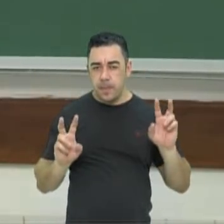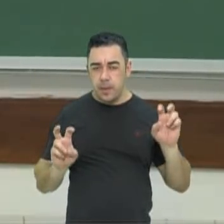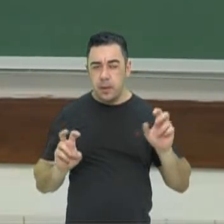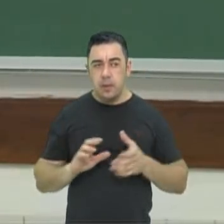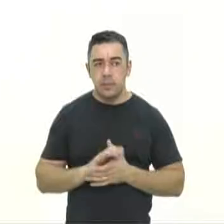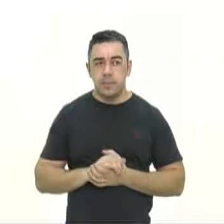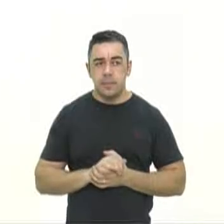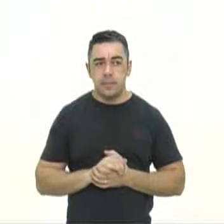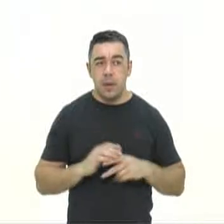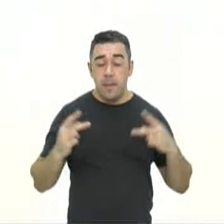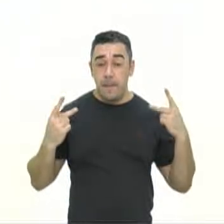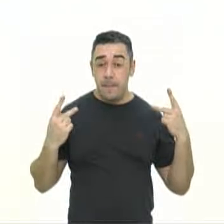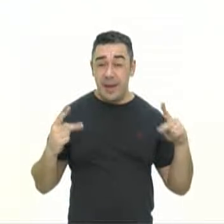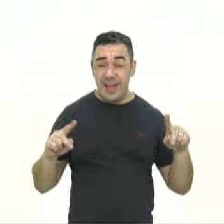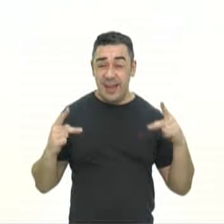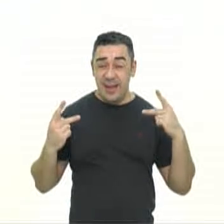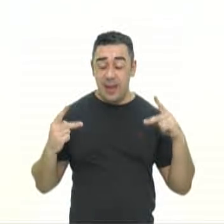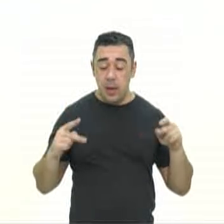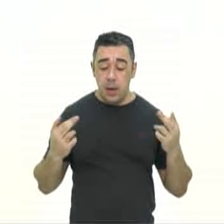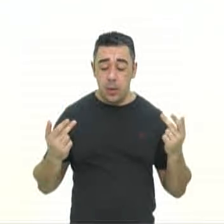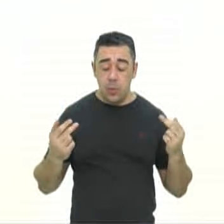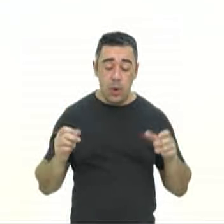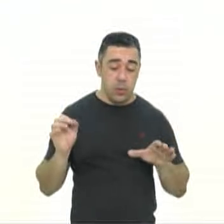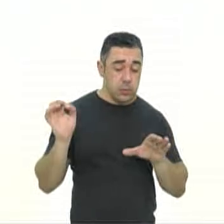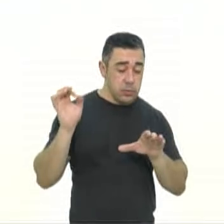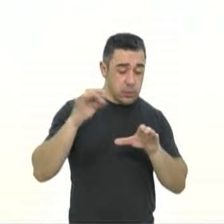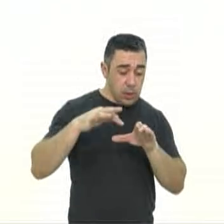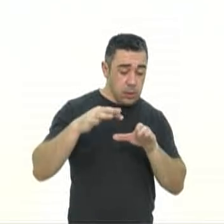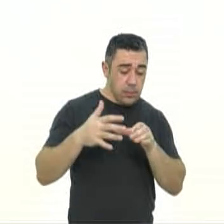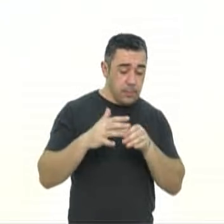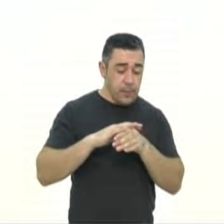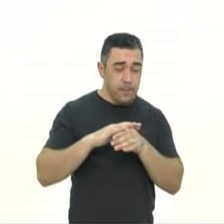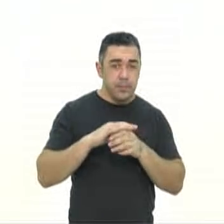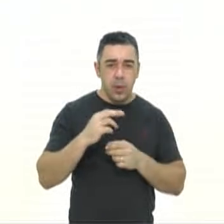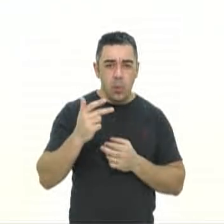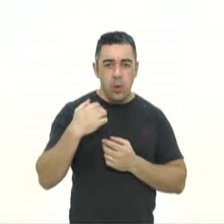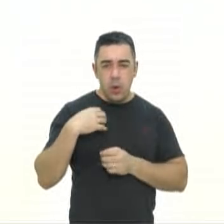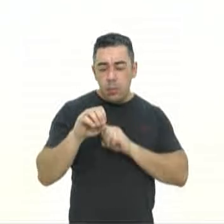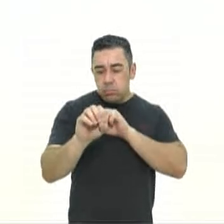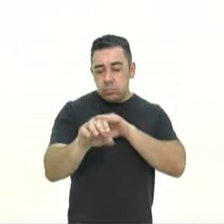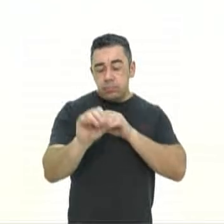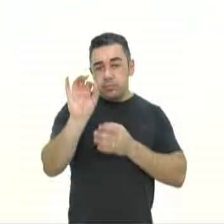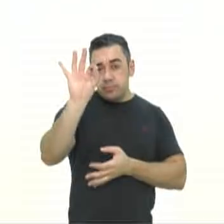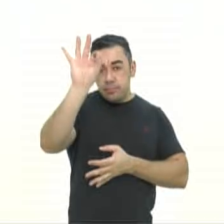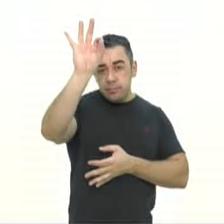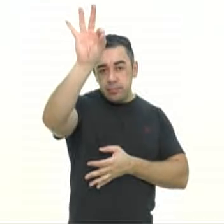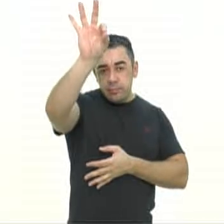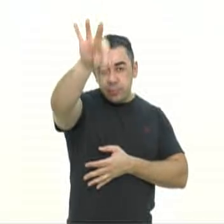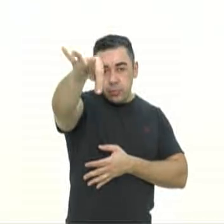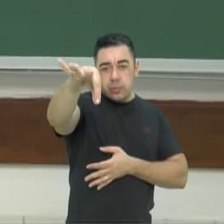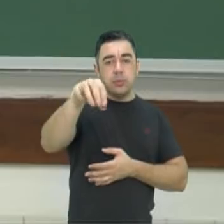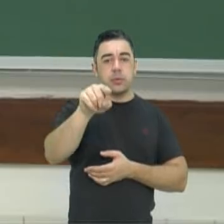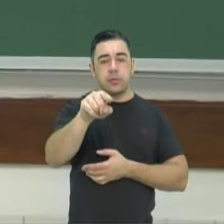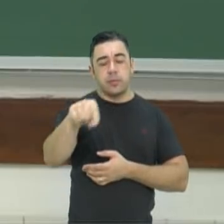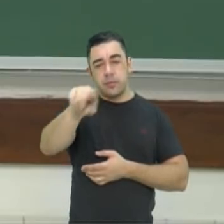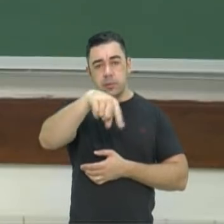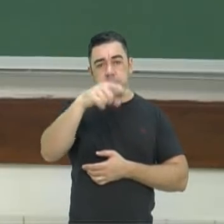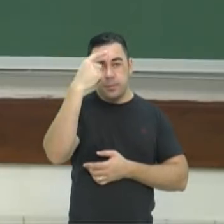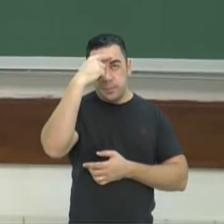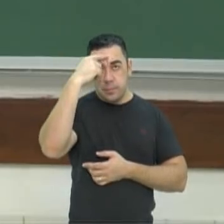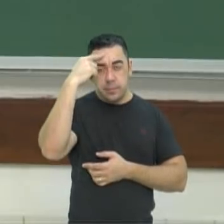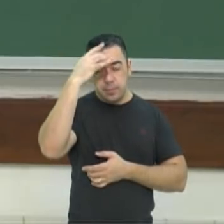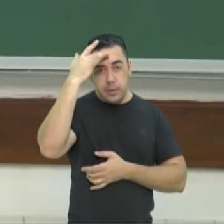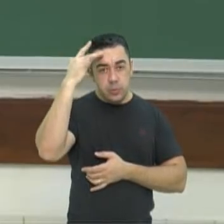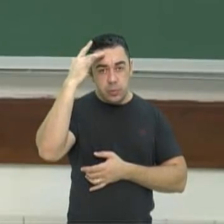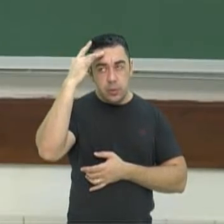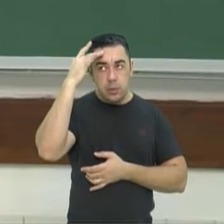O pregar há de ser como quem semeia. Então, ou seja, aquela pessoa que vai pregar, ela tem que o quê? Buscar